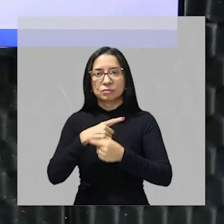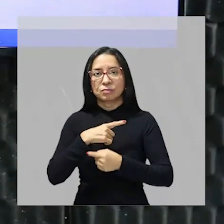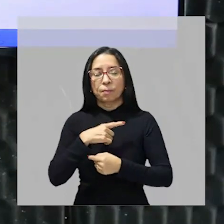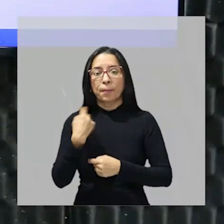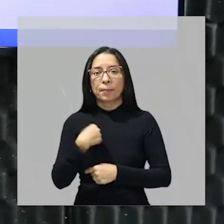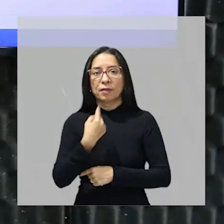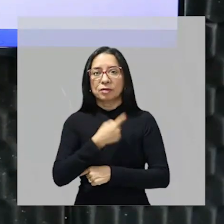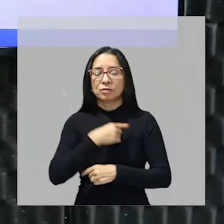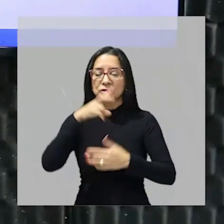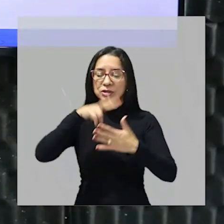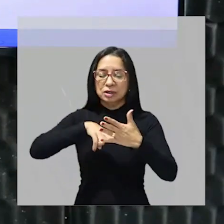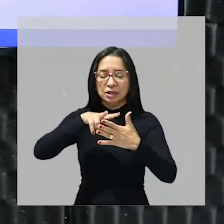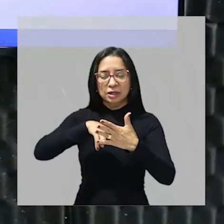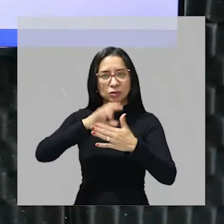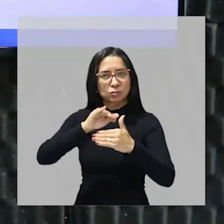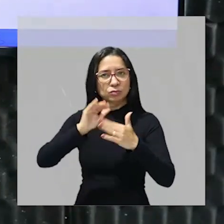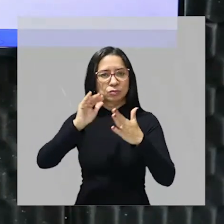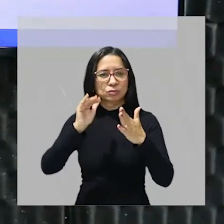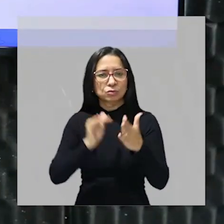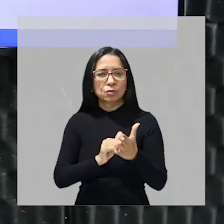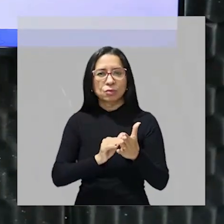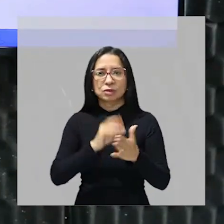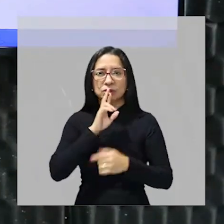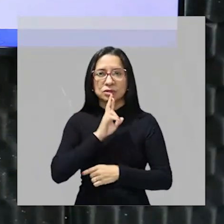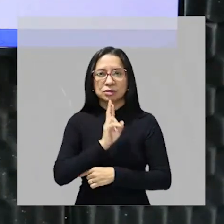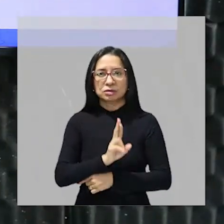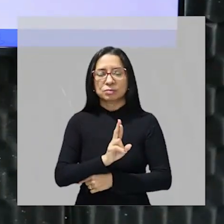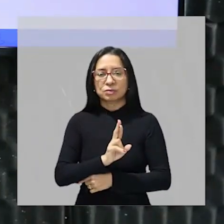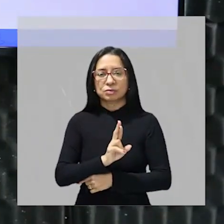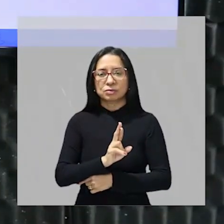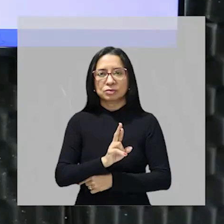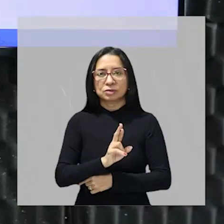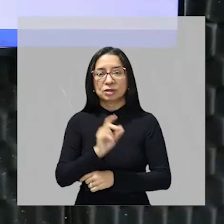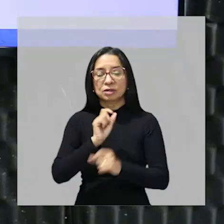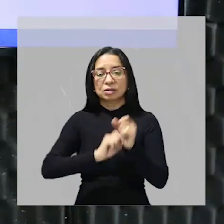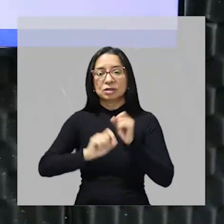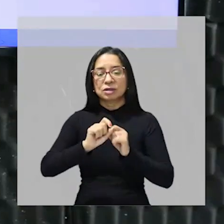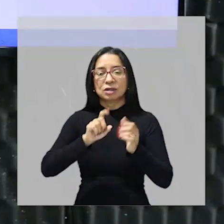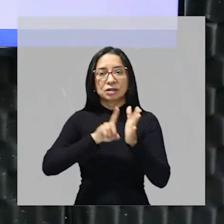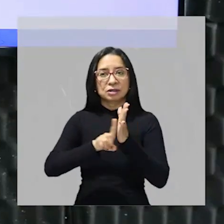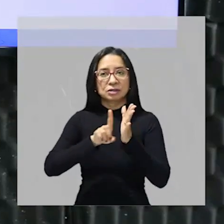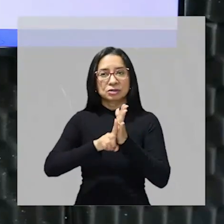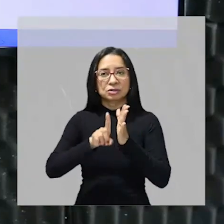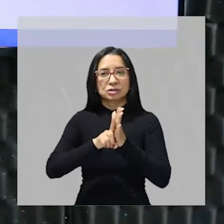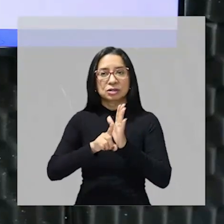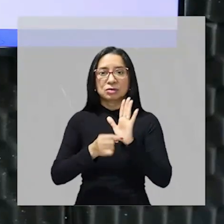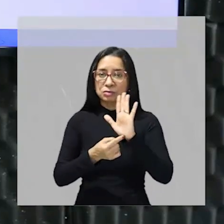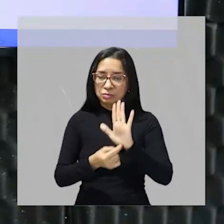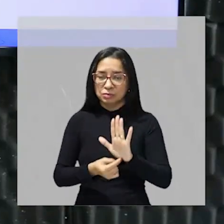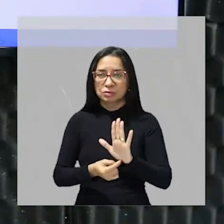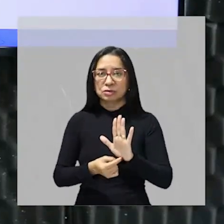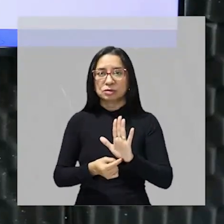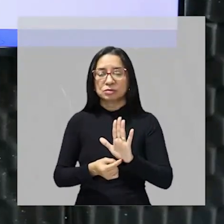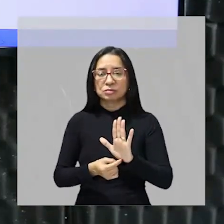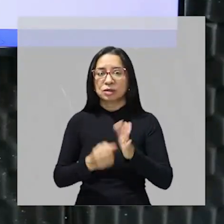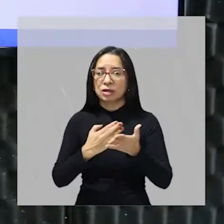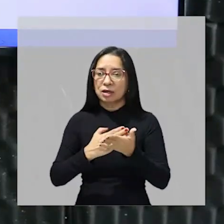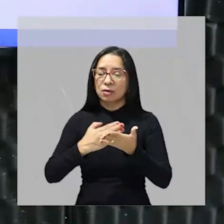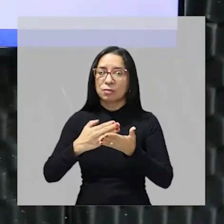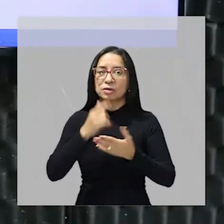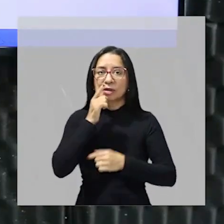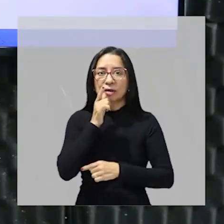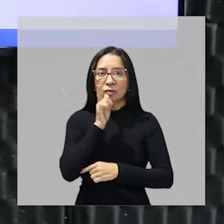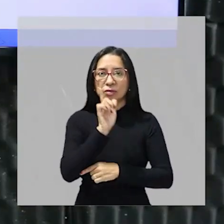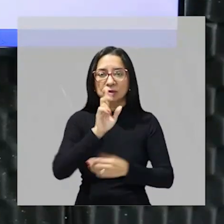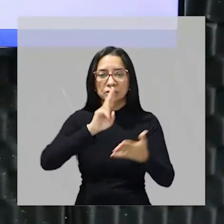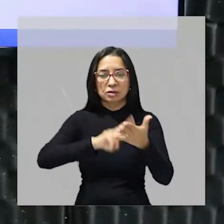estamos lendo todas as alternativas que a questão está me dando para daí eu conseguir fazer